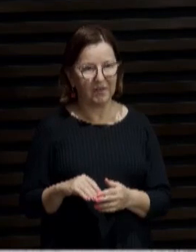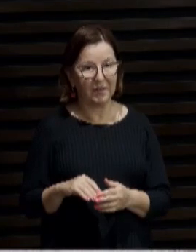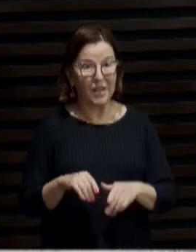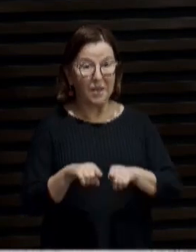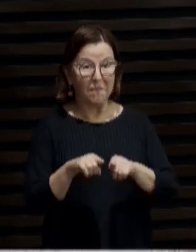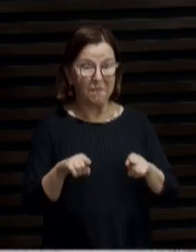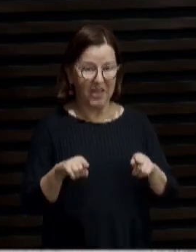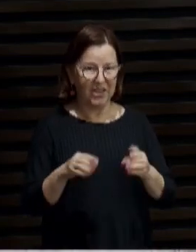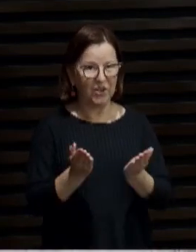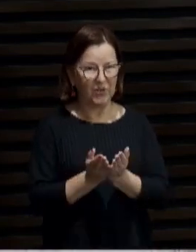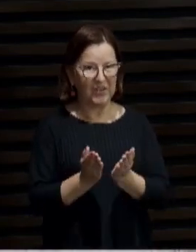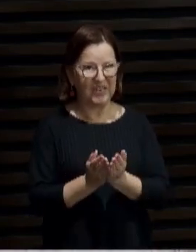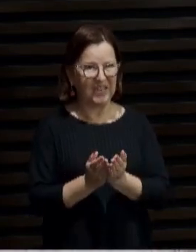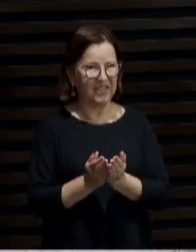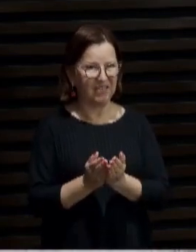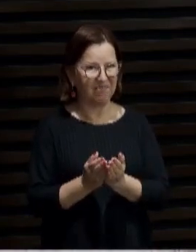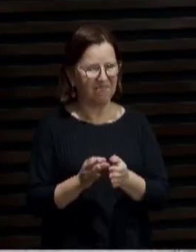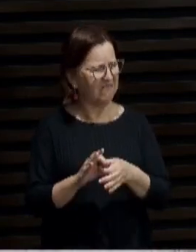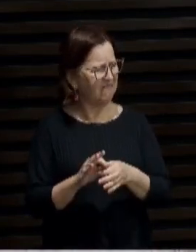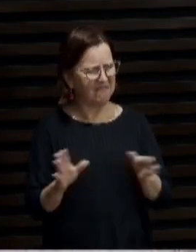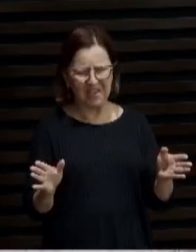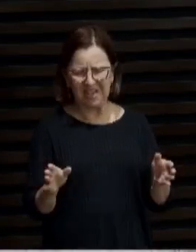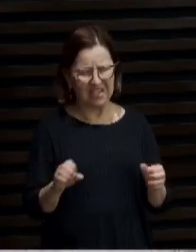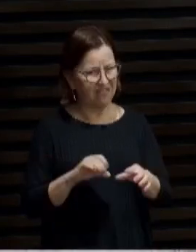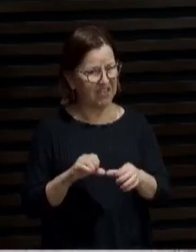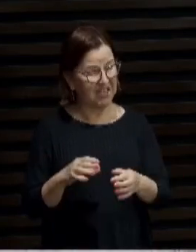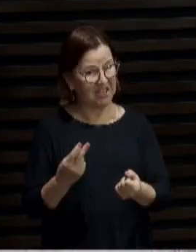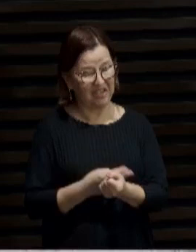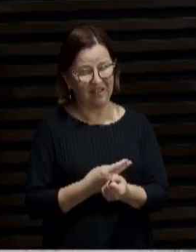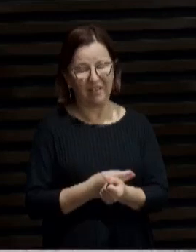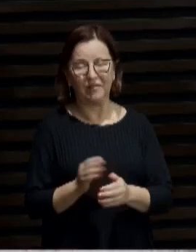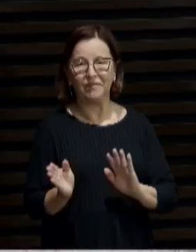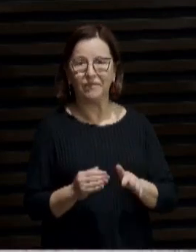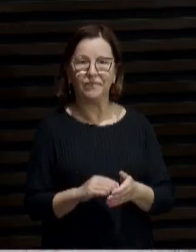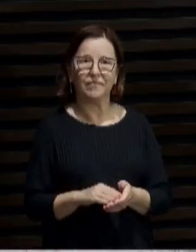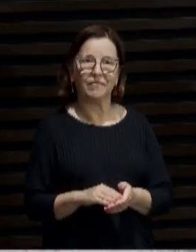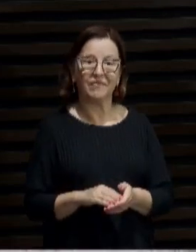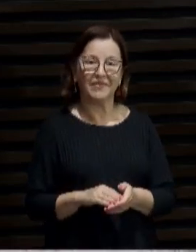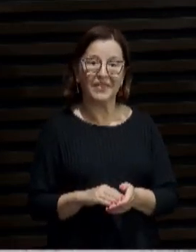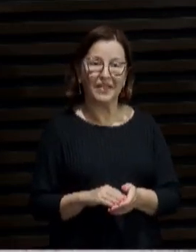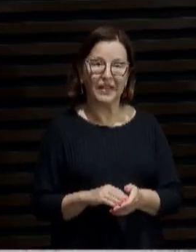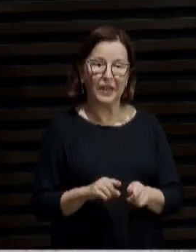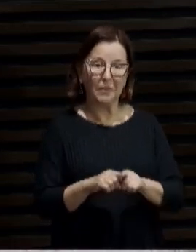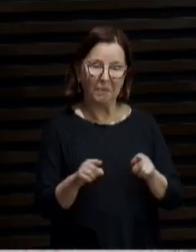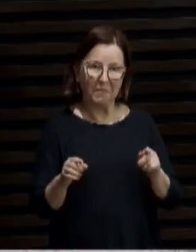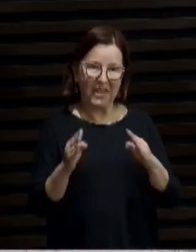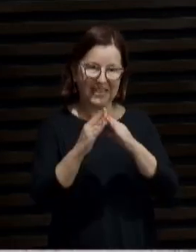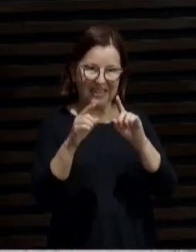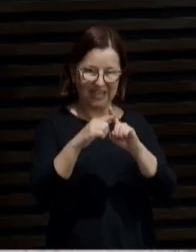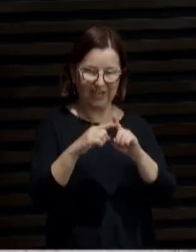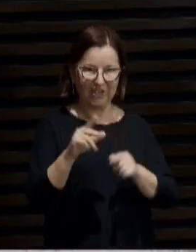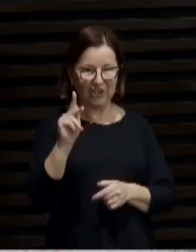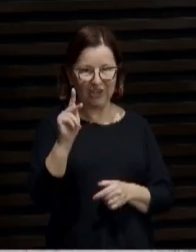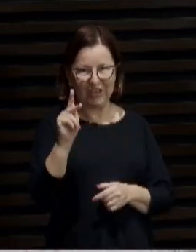eles toleravam. E isso trouxe muitos problemas para eles, né? Mas, no entanto, a igreja em Pérgamo, que é o assunto